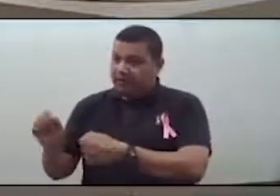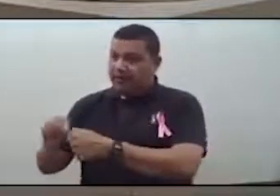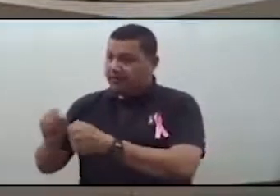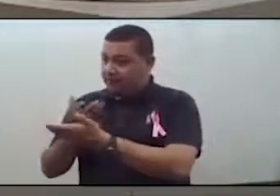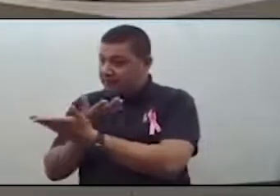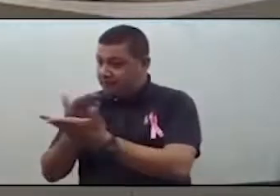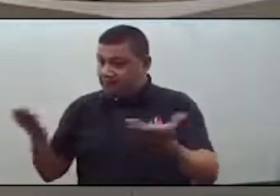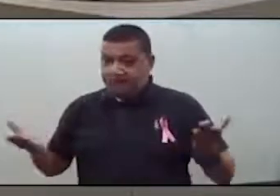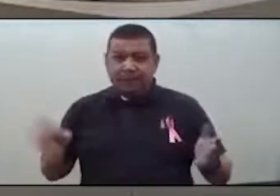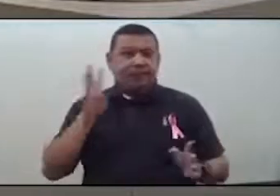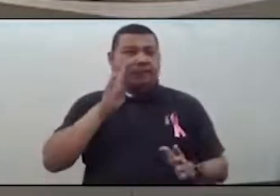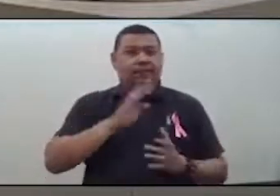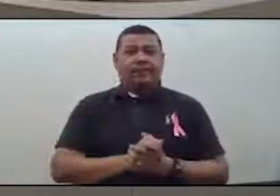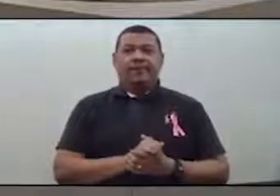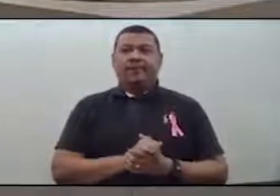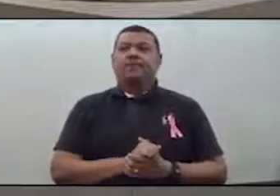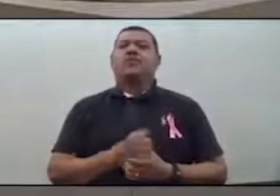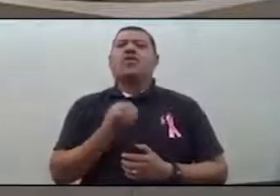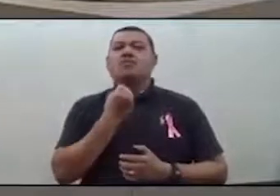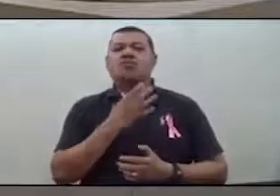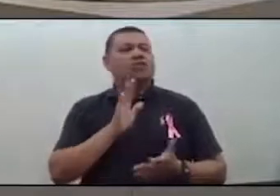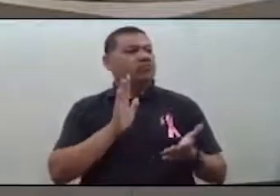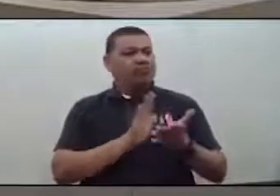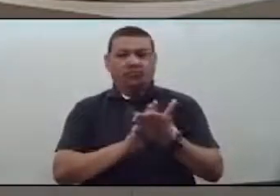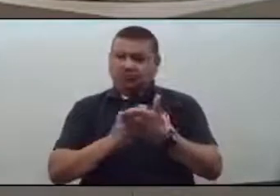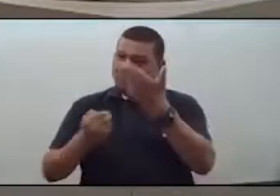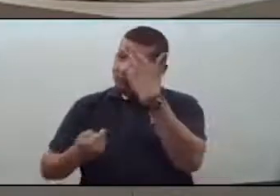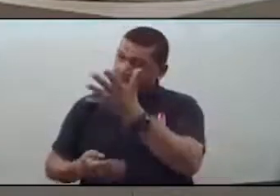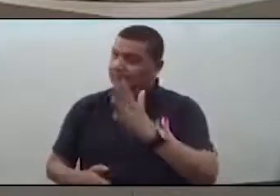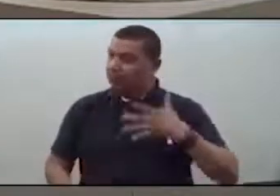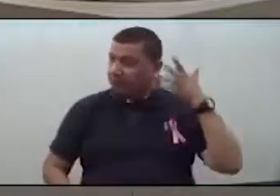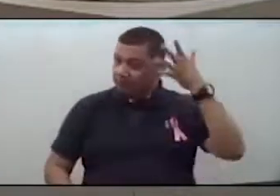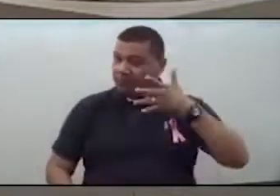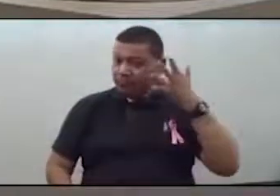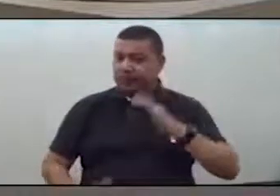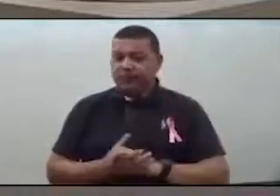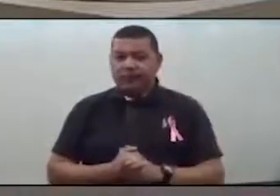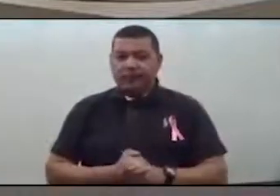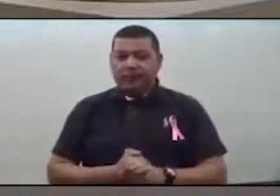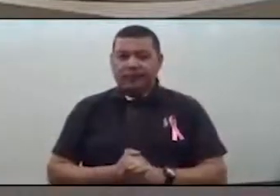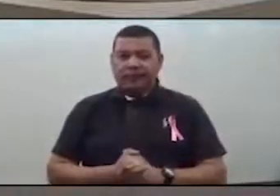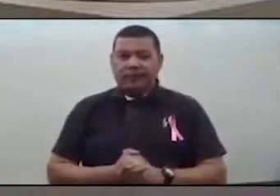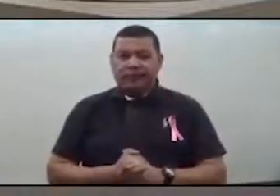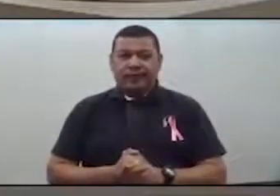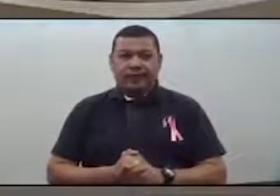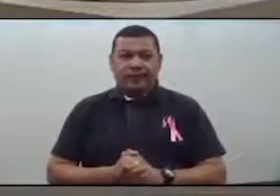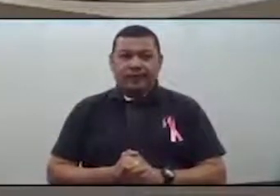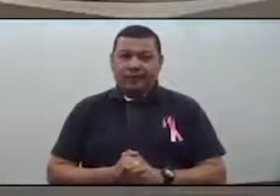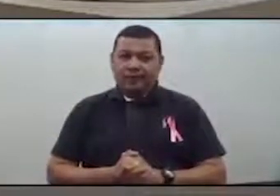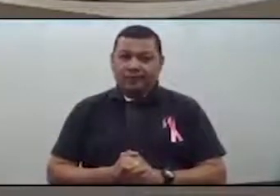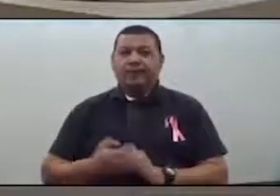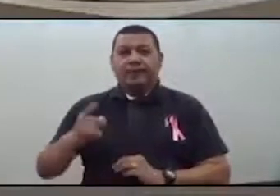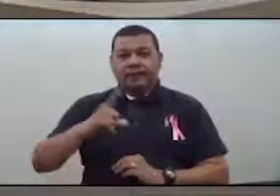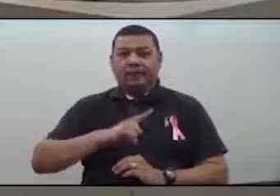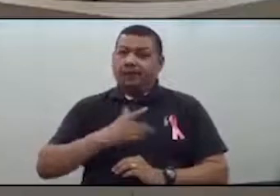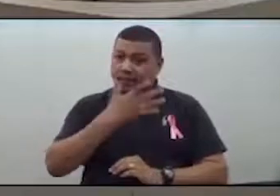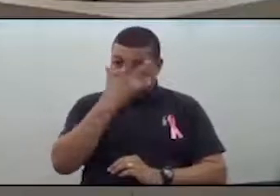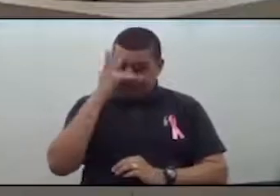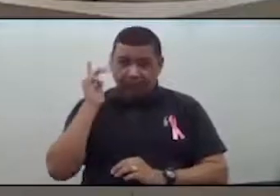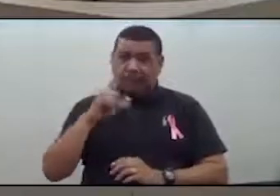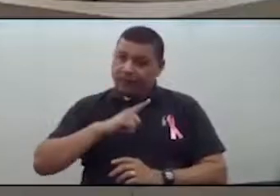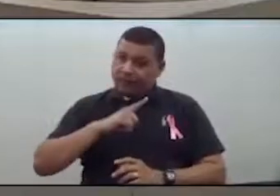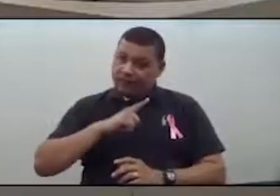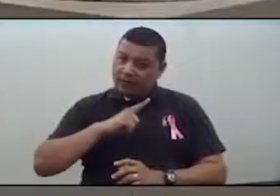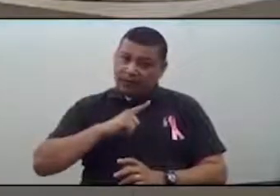E parabéns aí pela sua fala, lembrando desses meninos que realmente têm feito a diferença ali na autarquia de